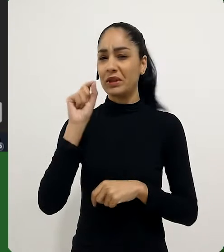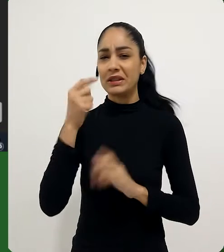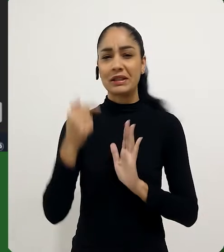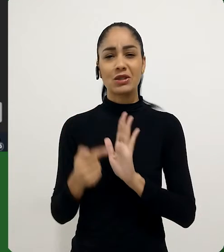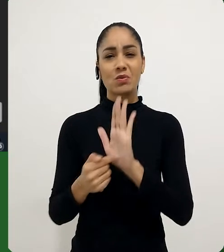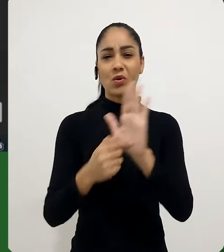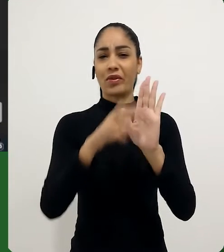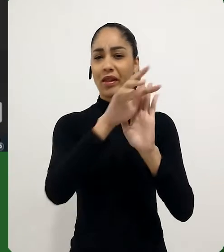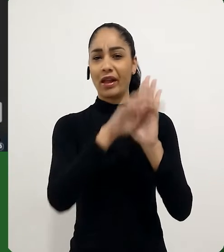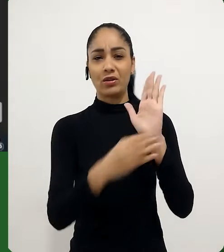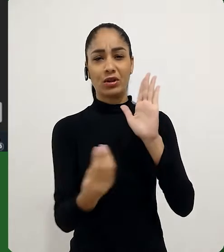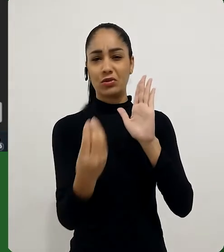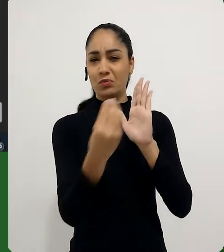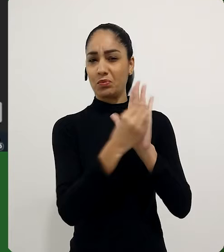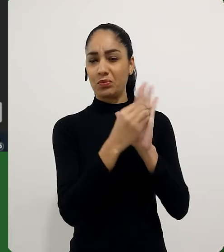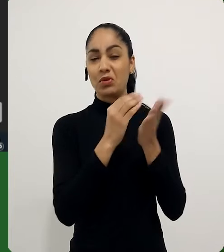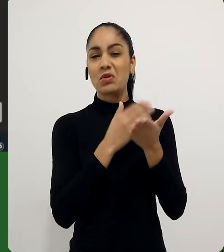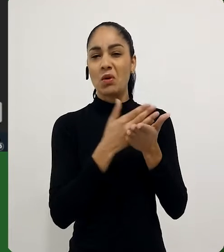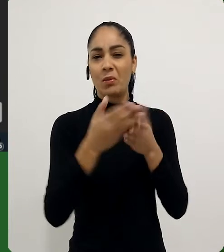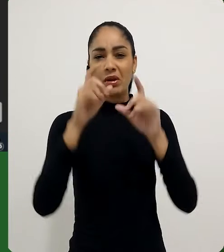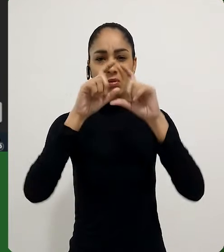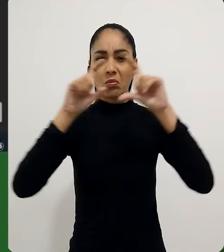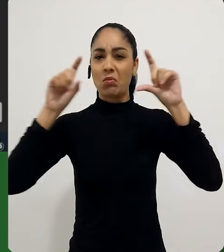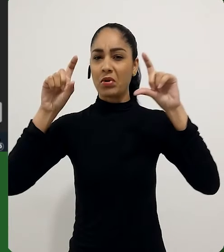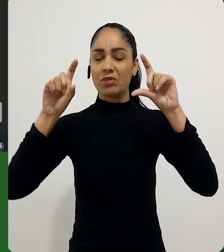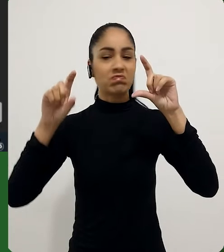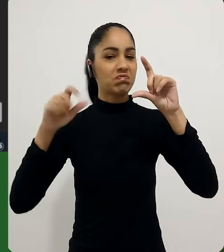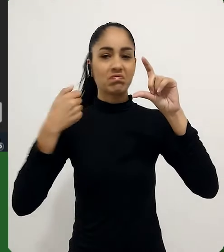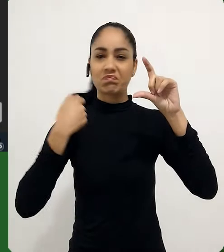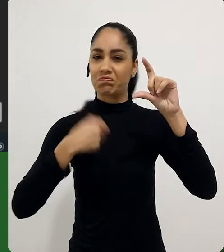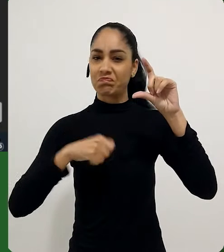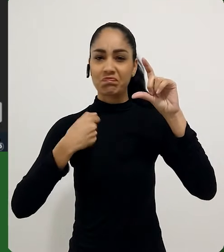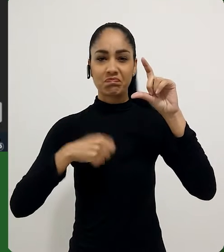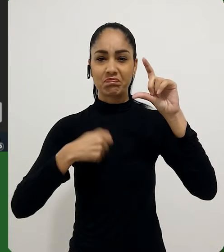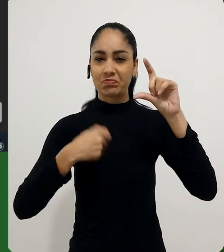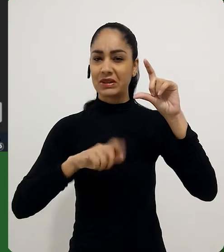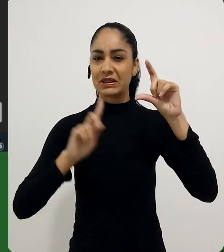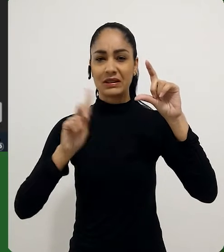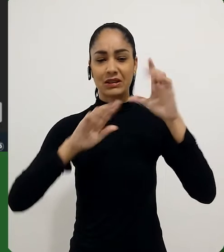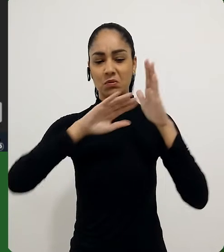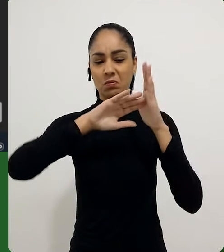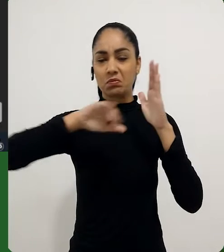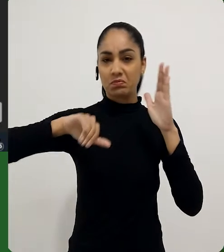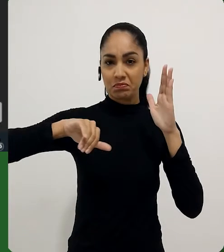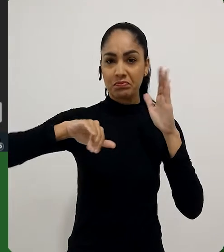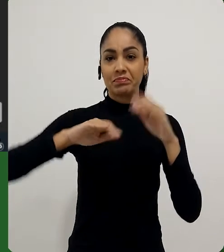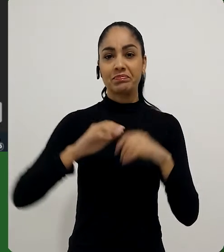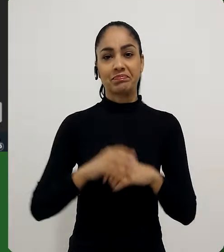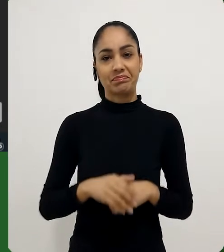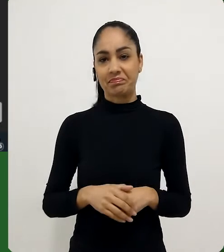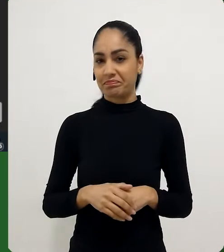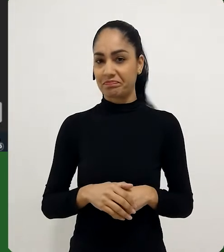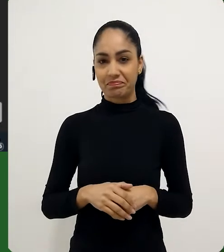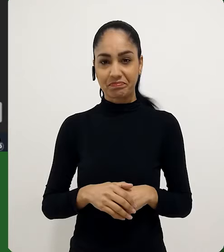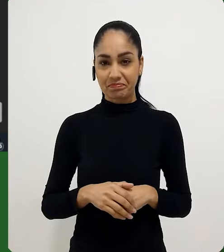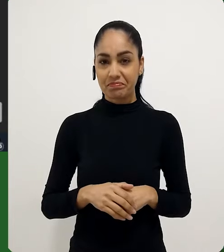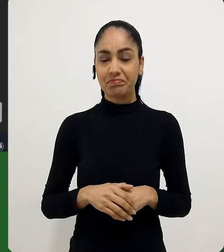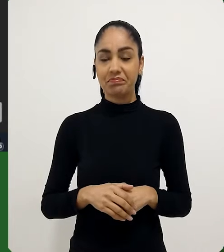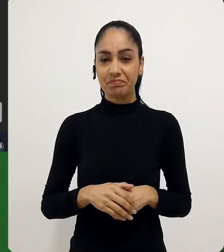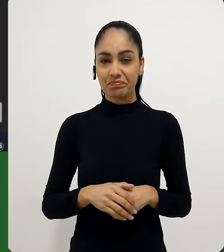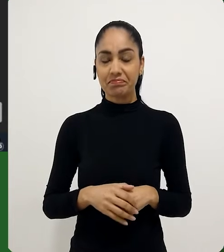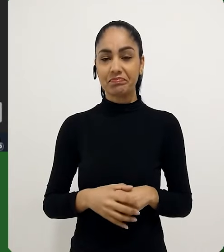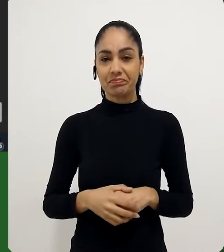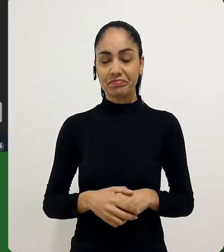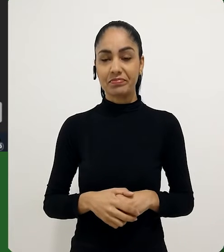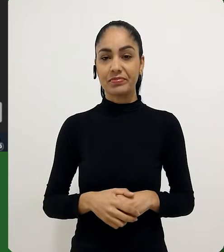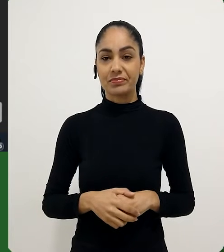de. Aproveitamos o ensejo, a oportunidade, temos em nosso poder ou temos em mão sua